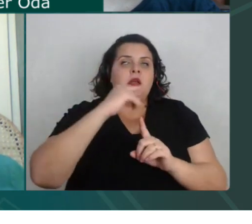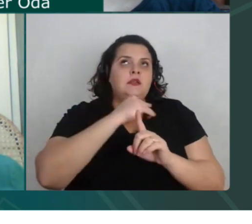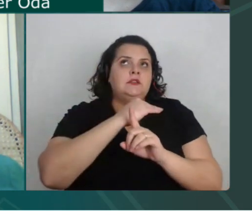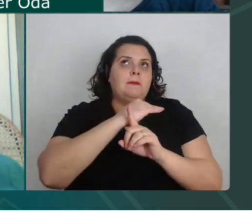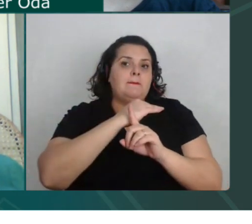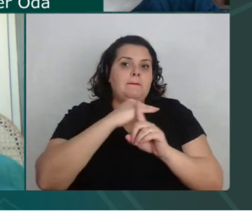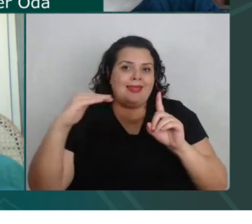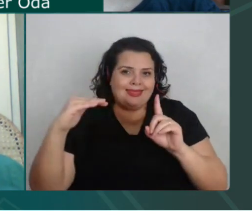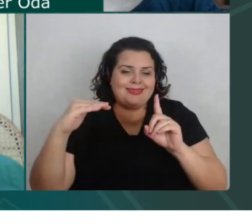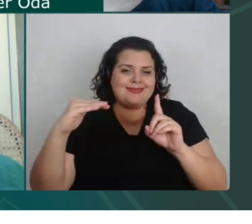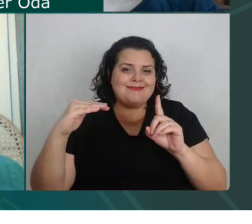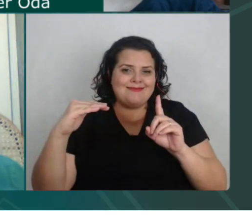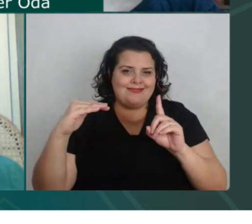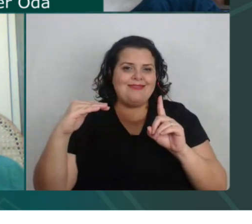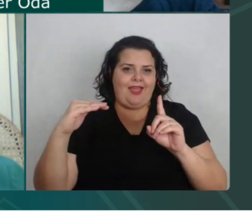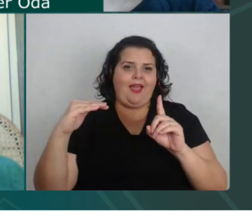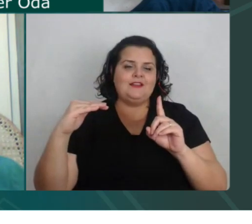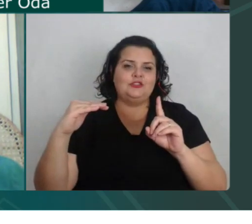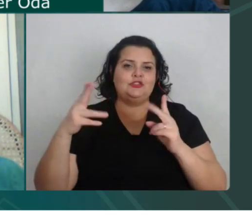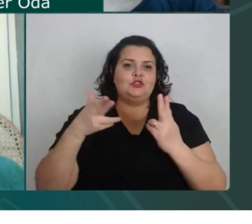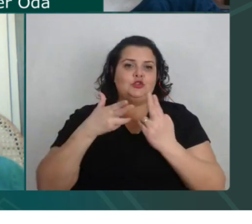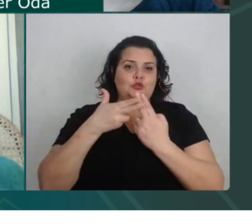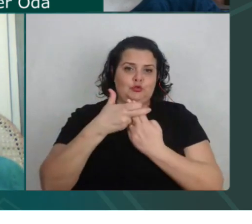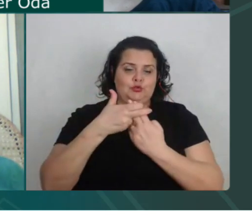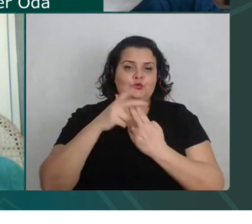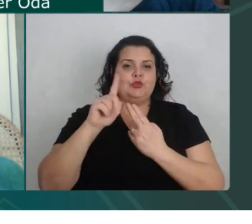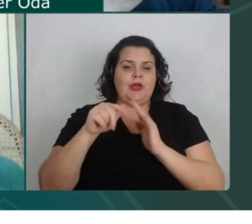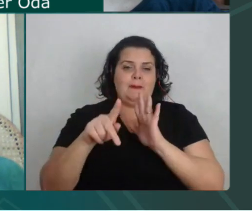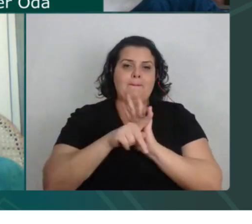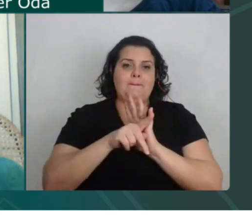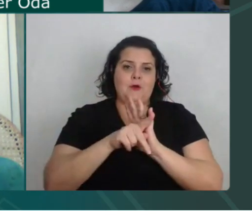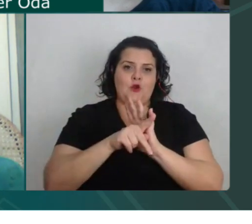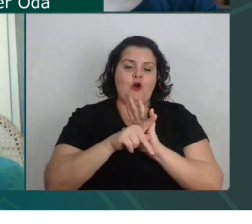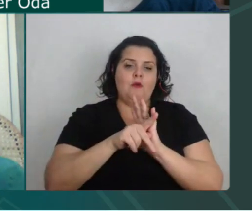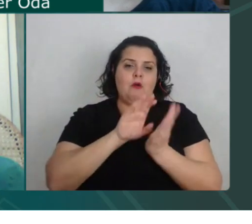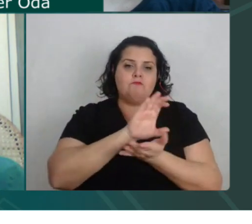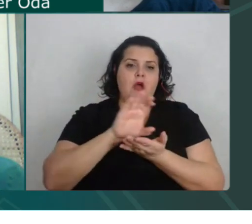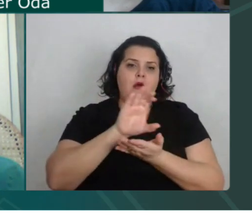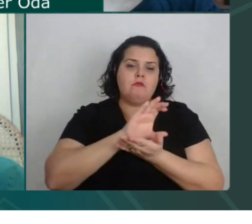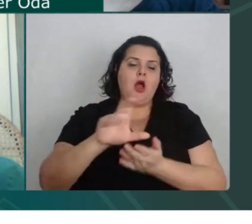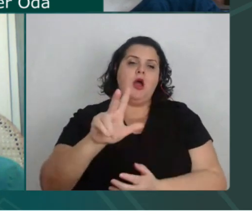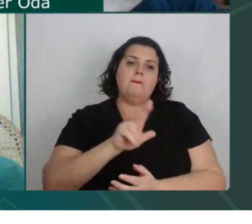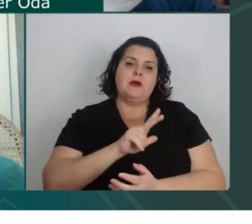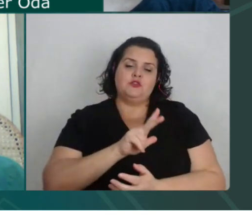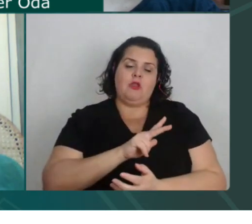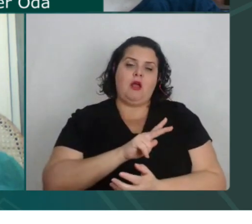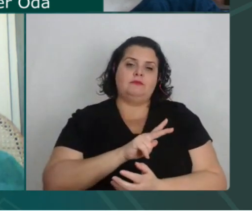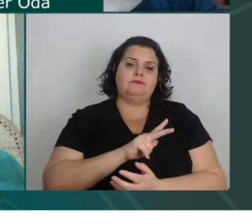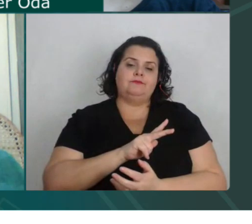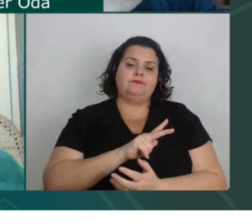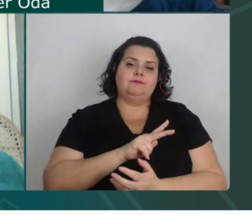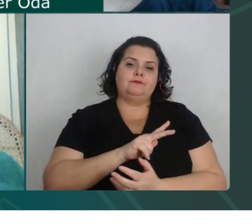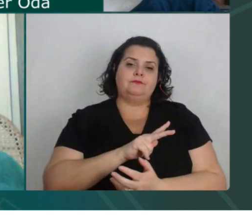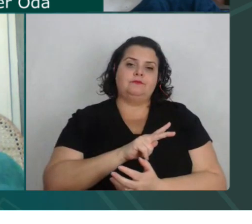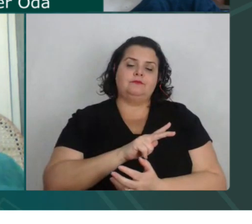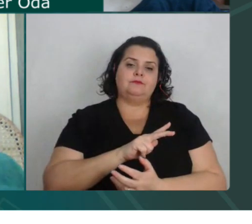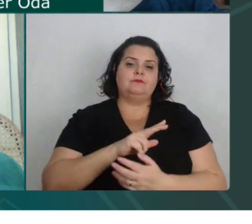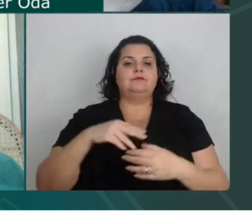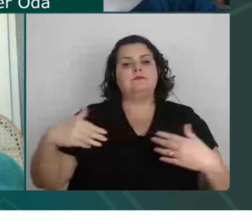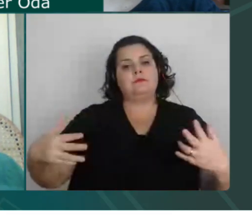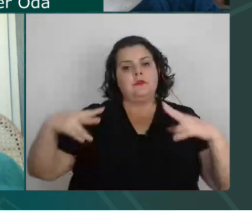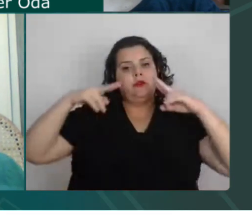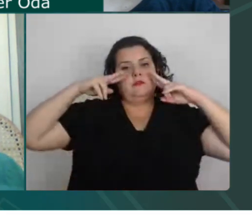da metade é um orçamento público, o que é um absurdo, né, frente principalmente ao quadro social que